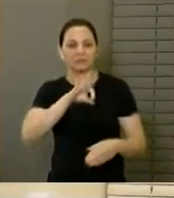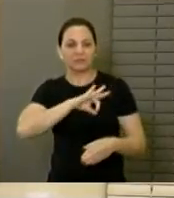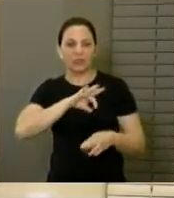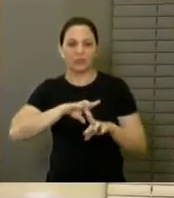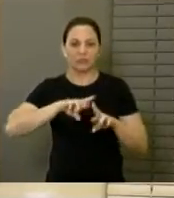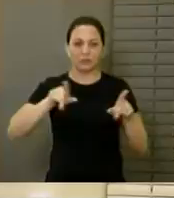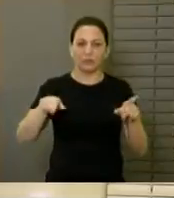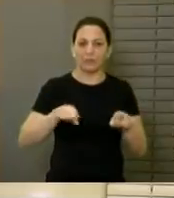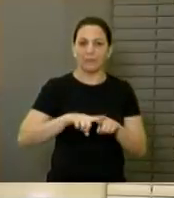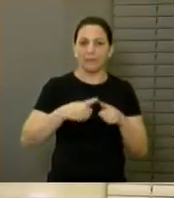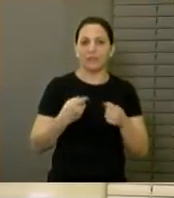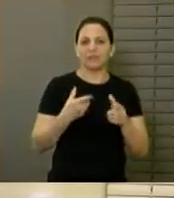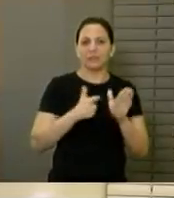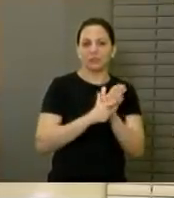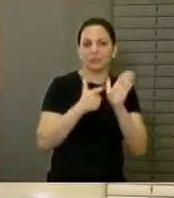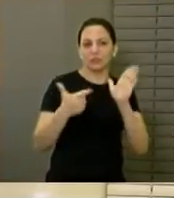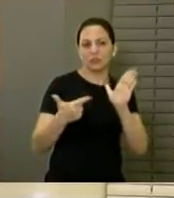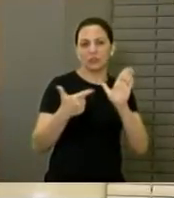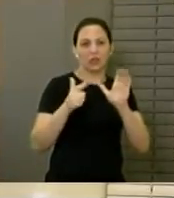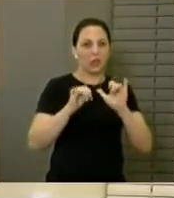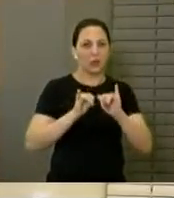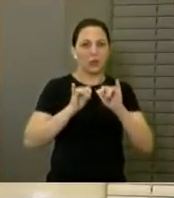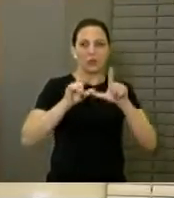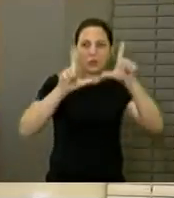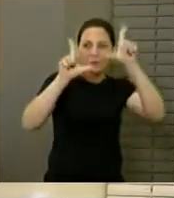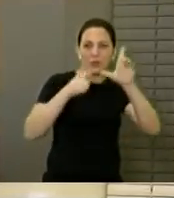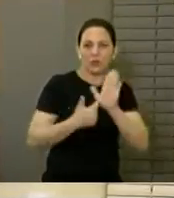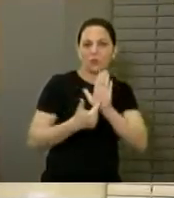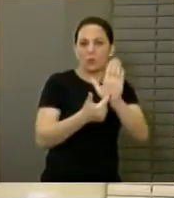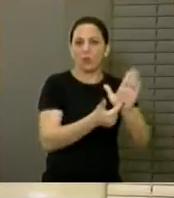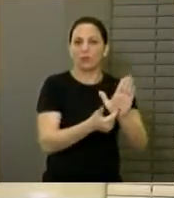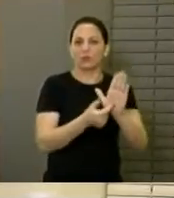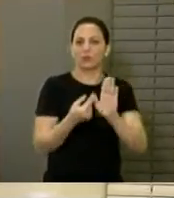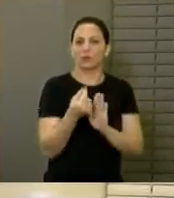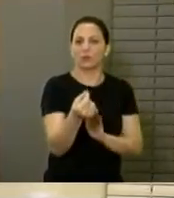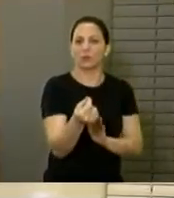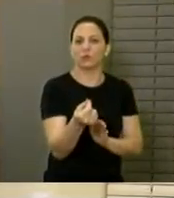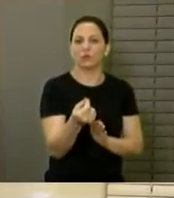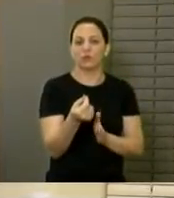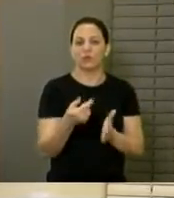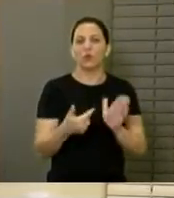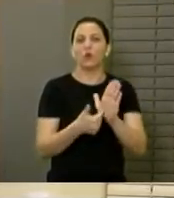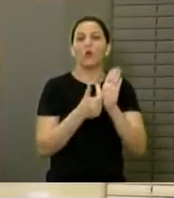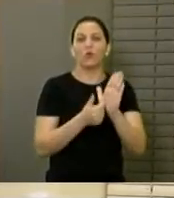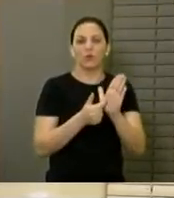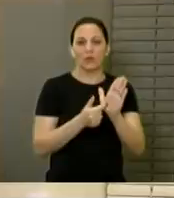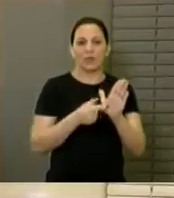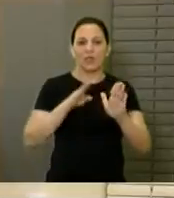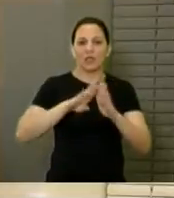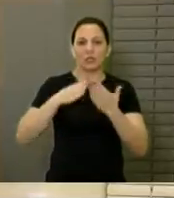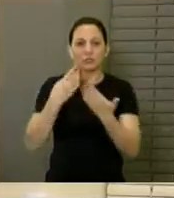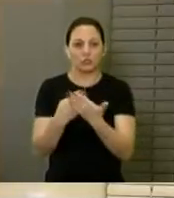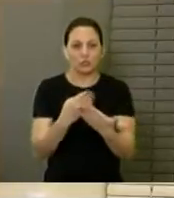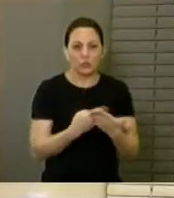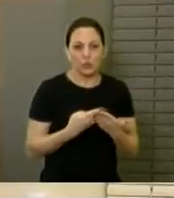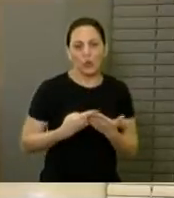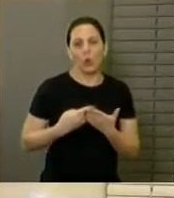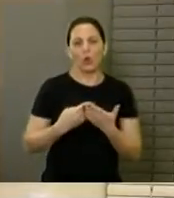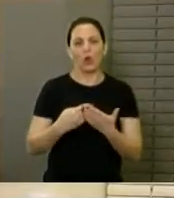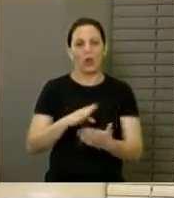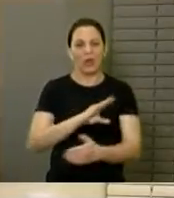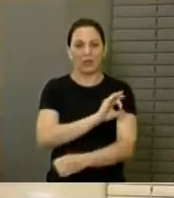TV não dizem é que o que eles chamam de gasto são os investimentos e o custeio do funcionamento das escolas, das